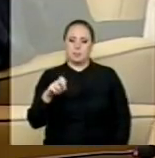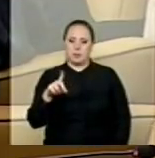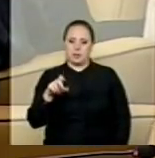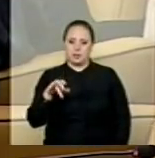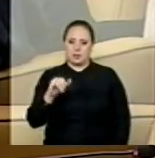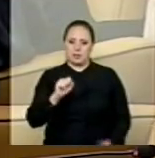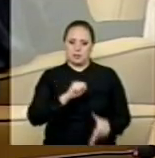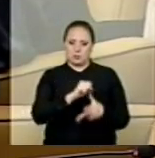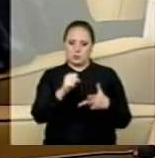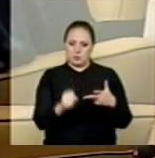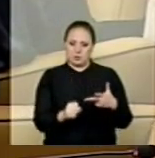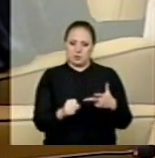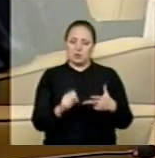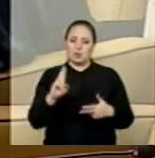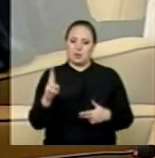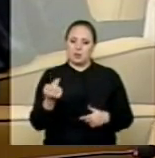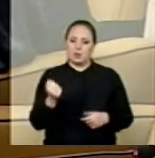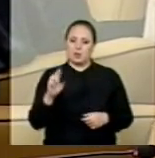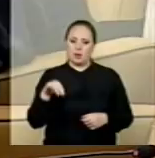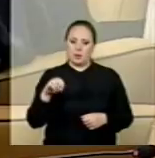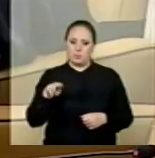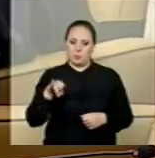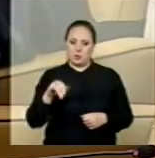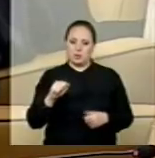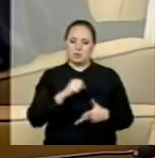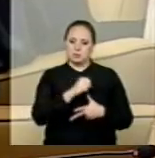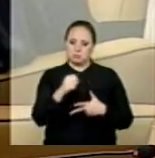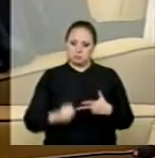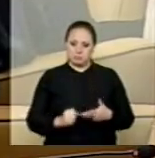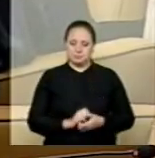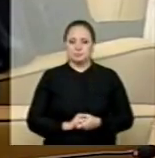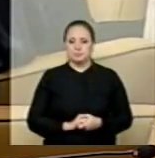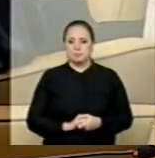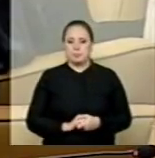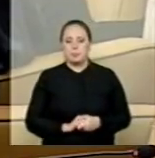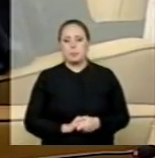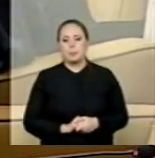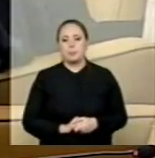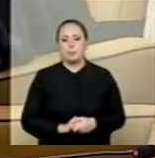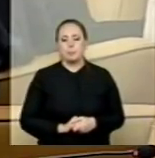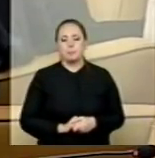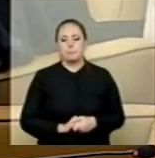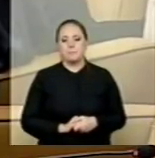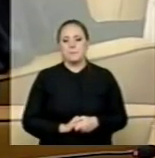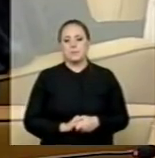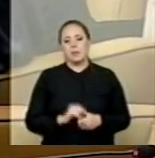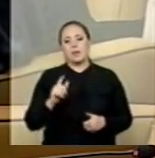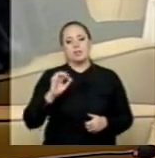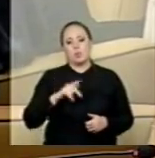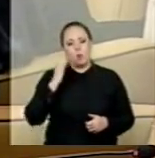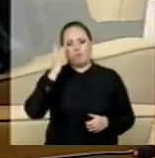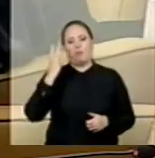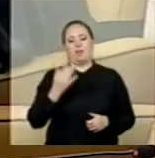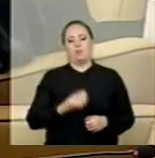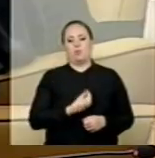poderes. Paga-se um preço por viver-se num Estado de Direito, é